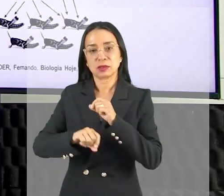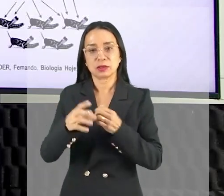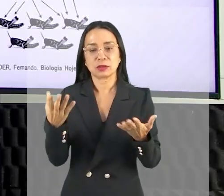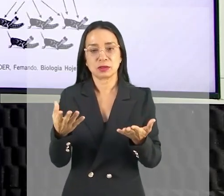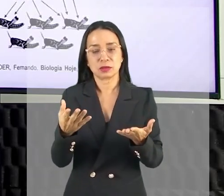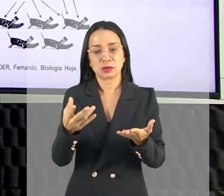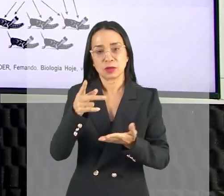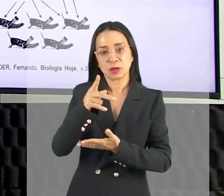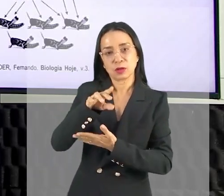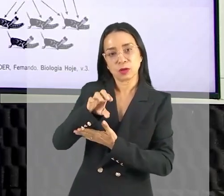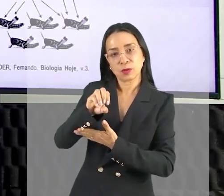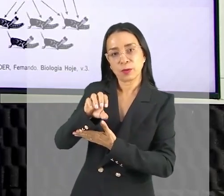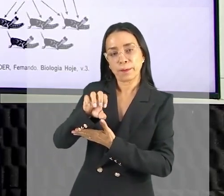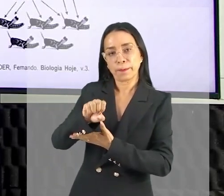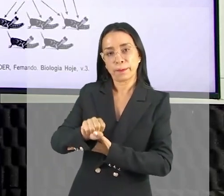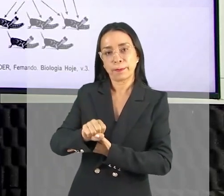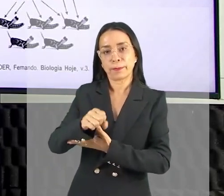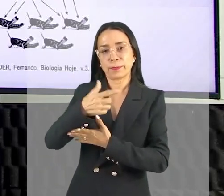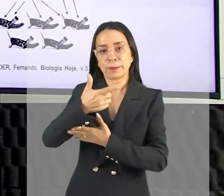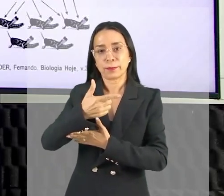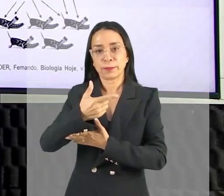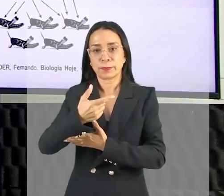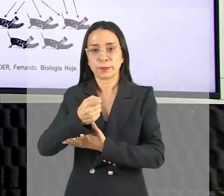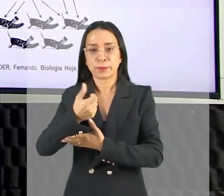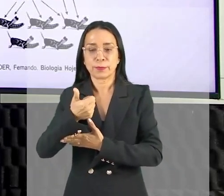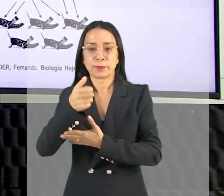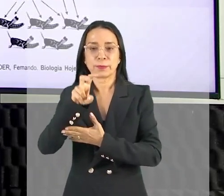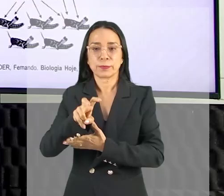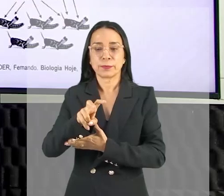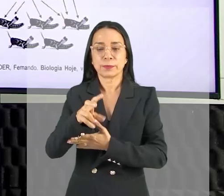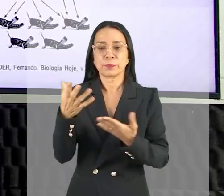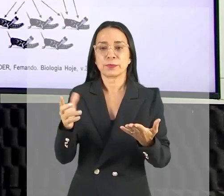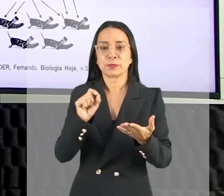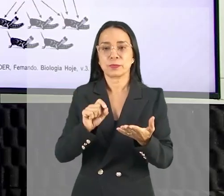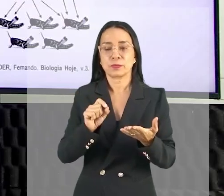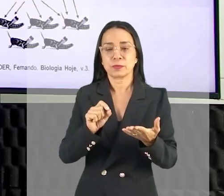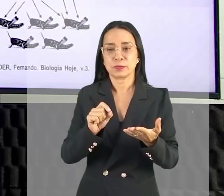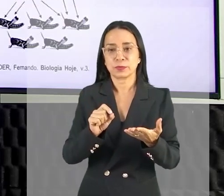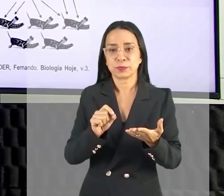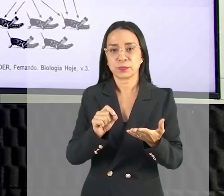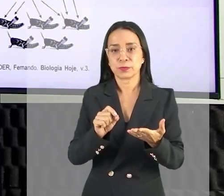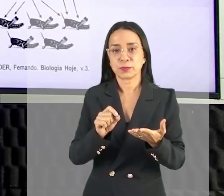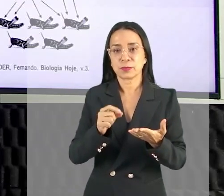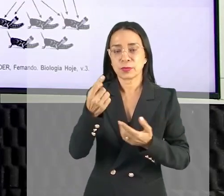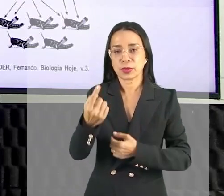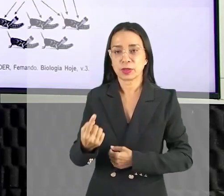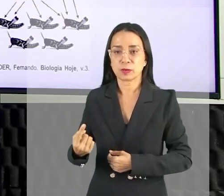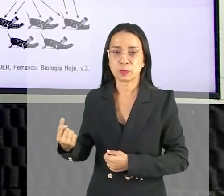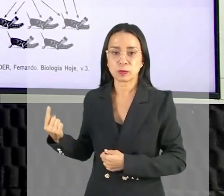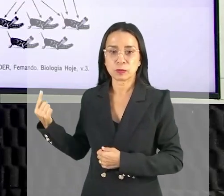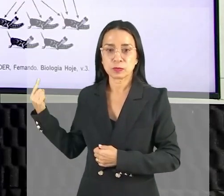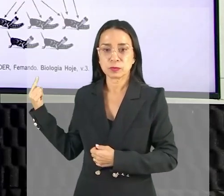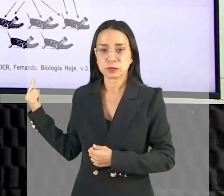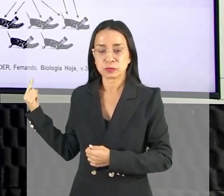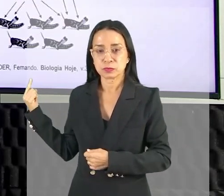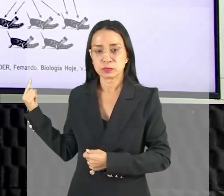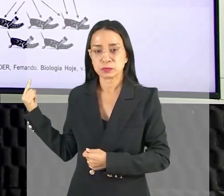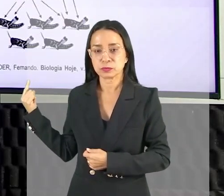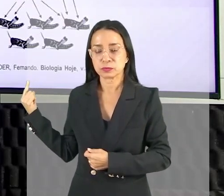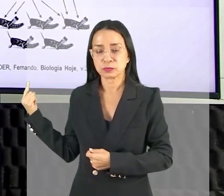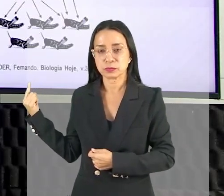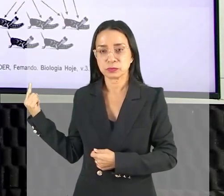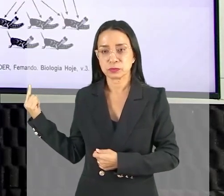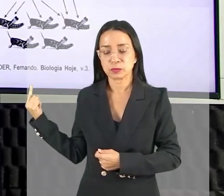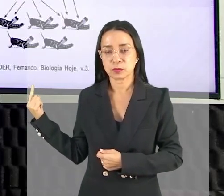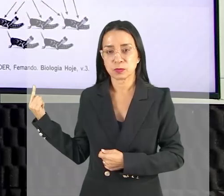do PAS 2015, que fala assim: para responder à próxima questão, analise